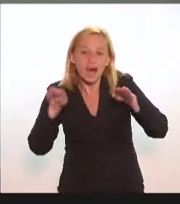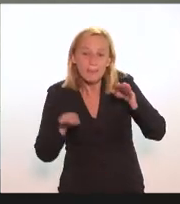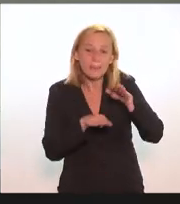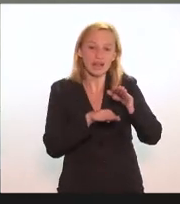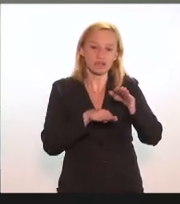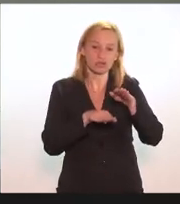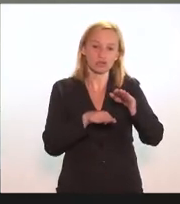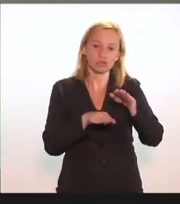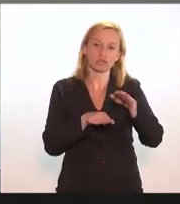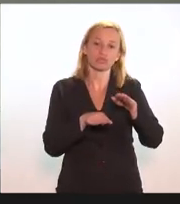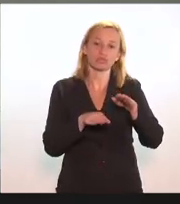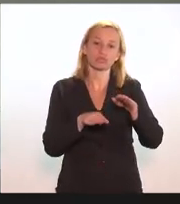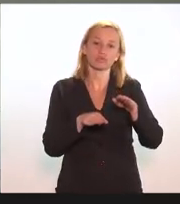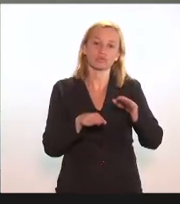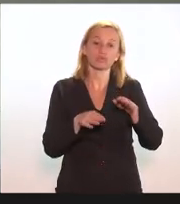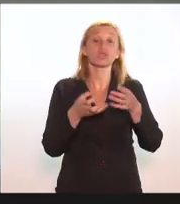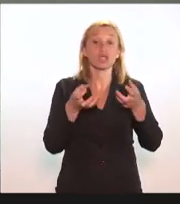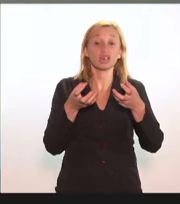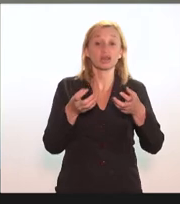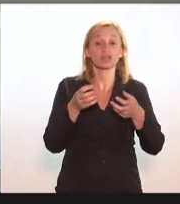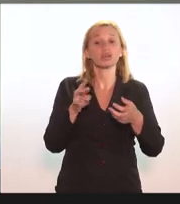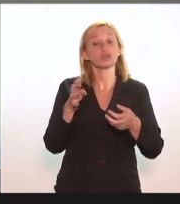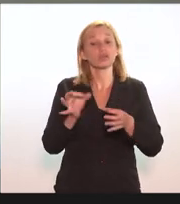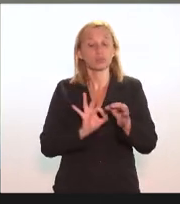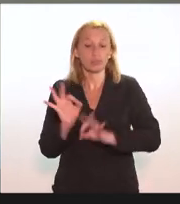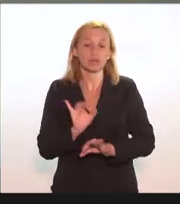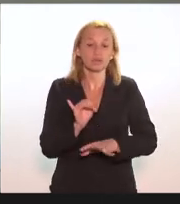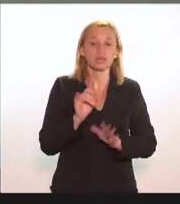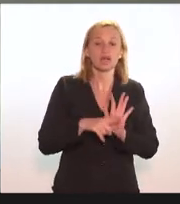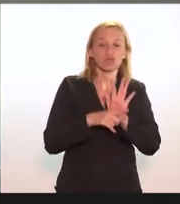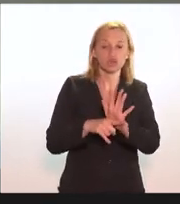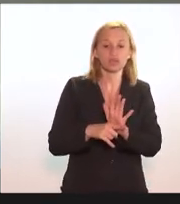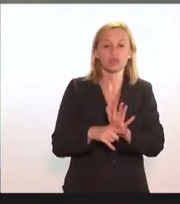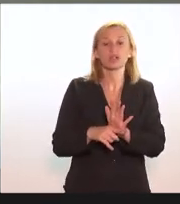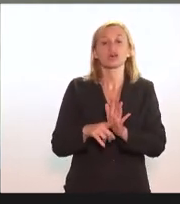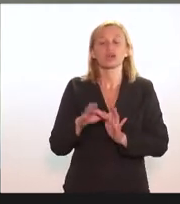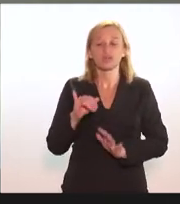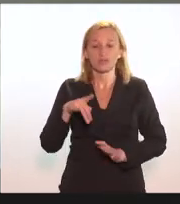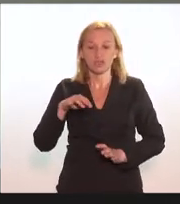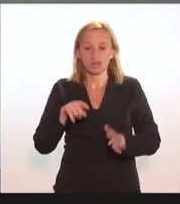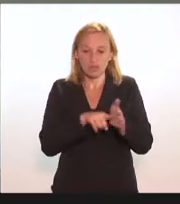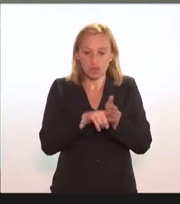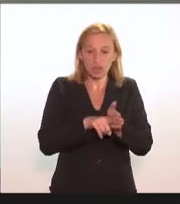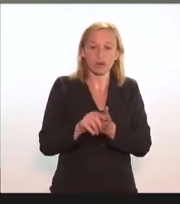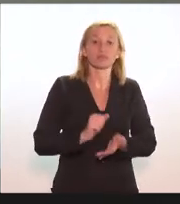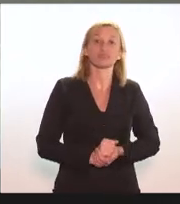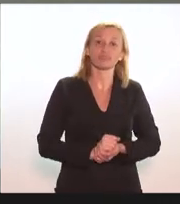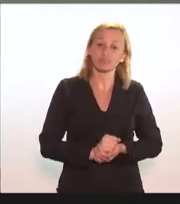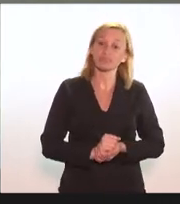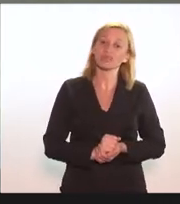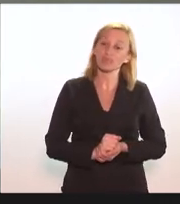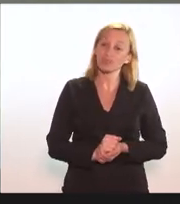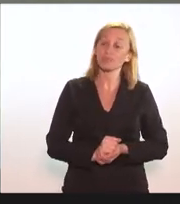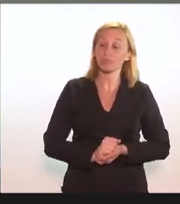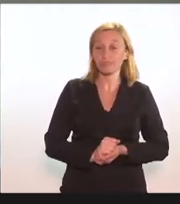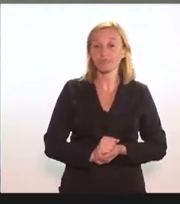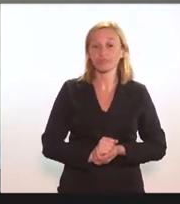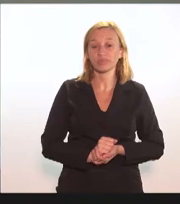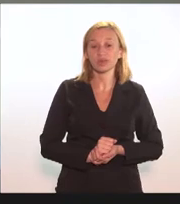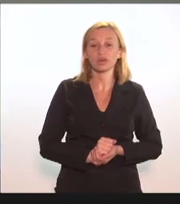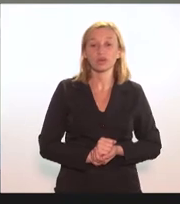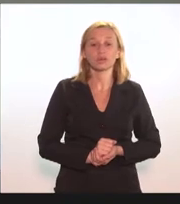previsto no plano de recuperação fiscal. Destaque para as despesas de pessoal, que ficaram bem abaixo do previsto pelo